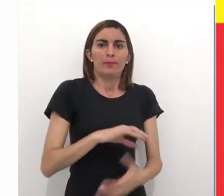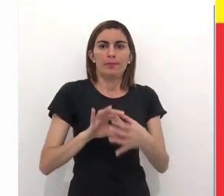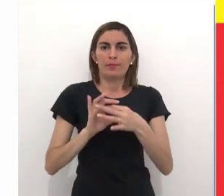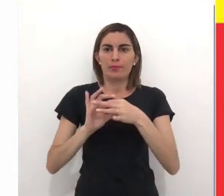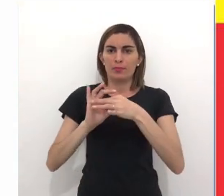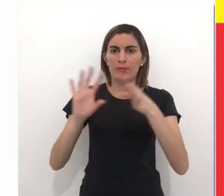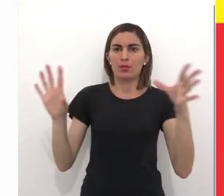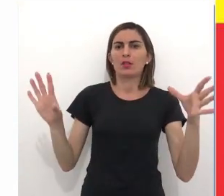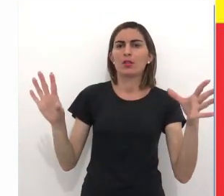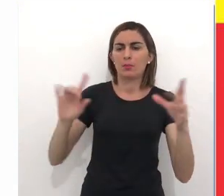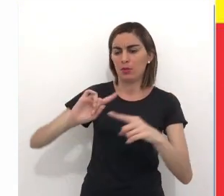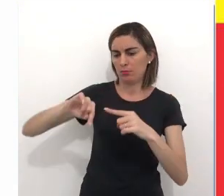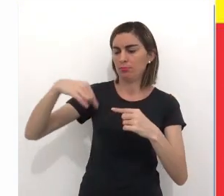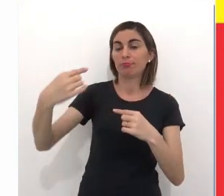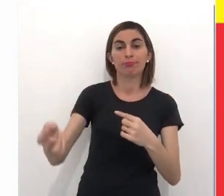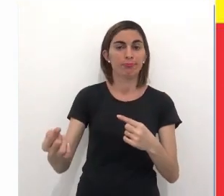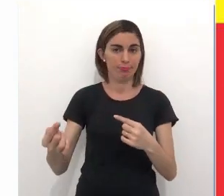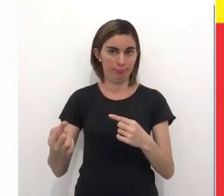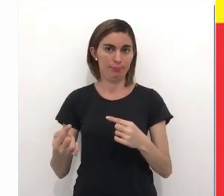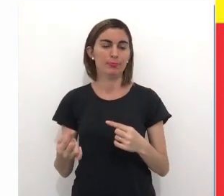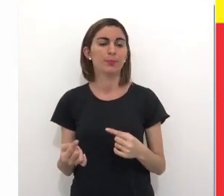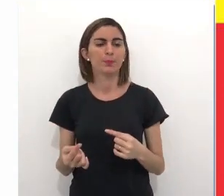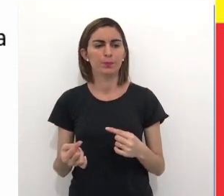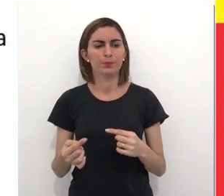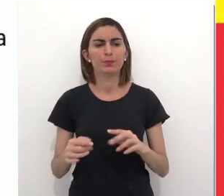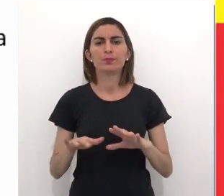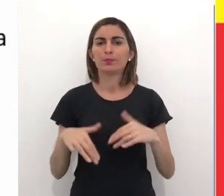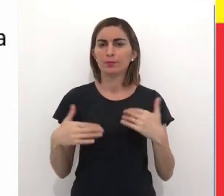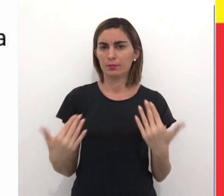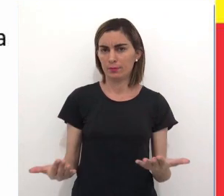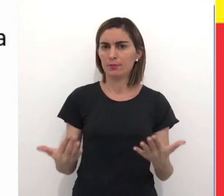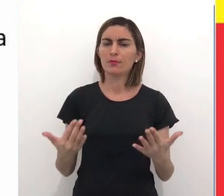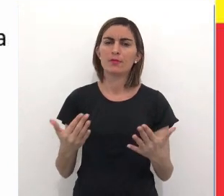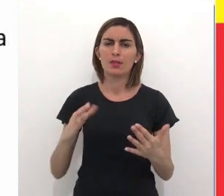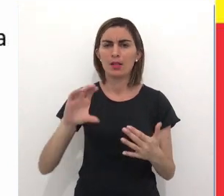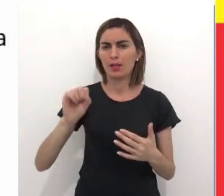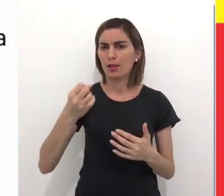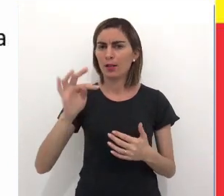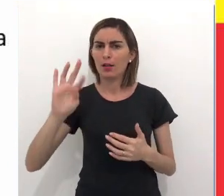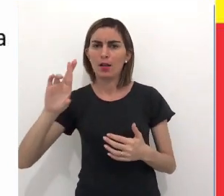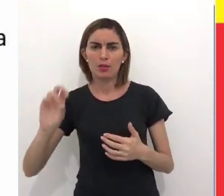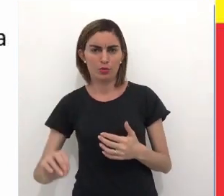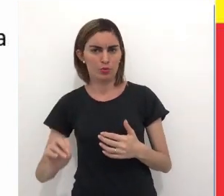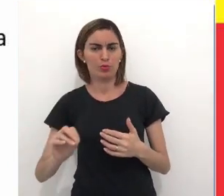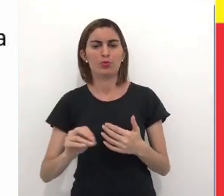e libertados posteriormente, né? Então, Alencastro